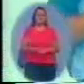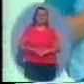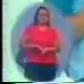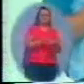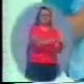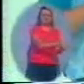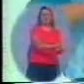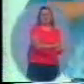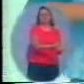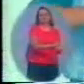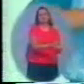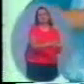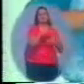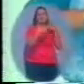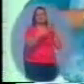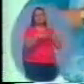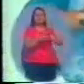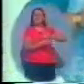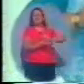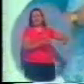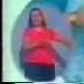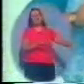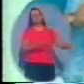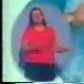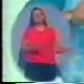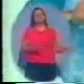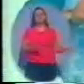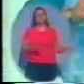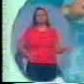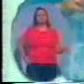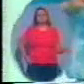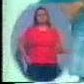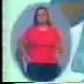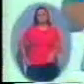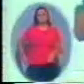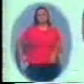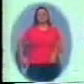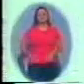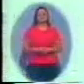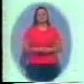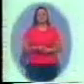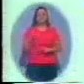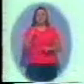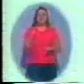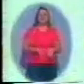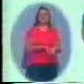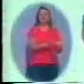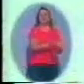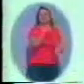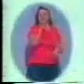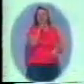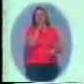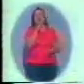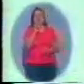banho. Você deu banho na criança, a água ficou suja, não ficou? Joga só a água fora. Tem gente que joga